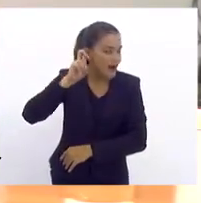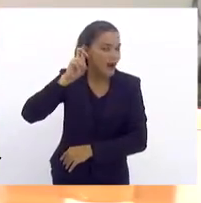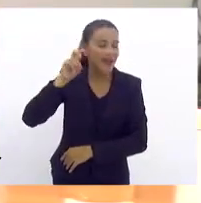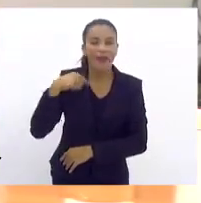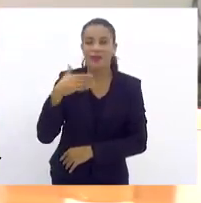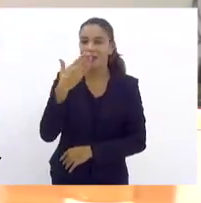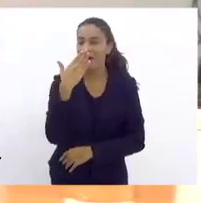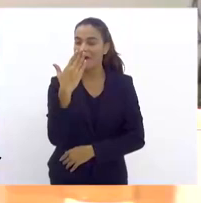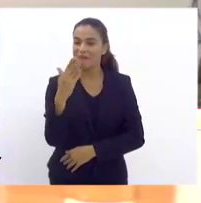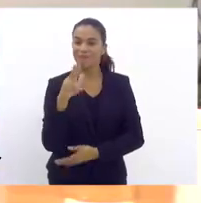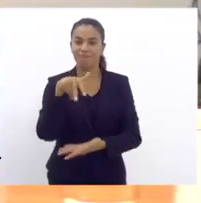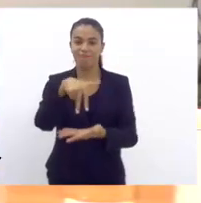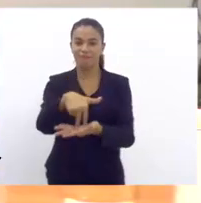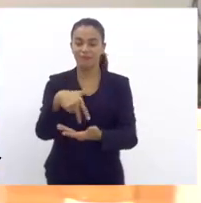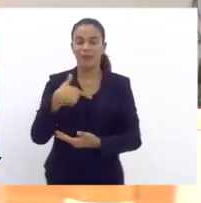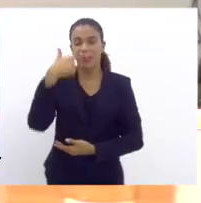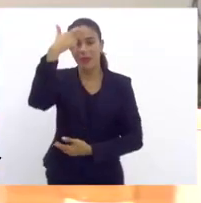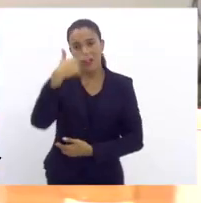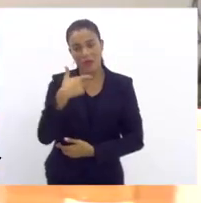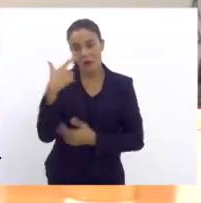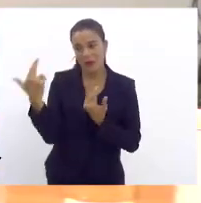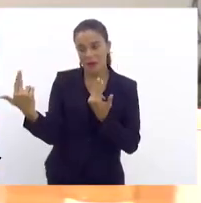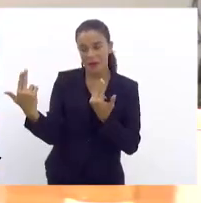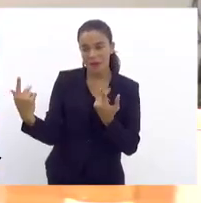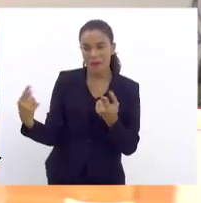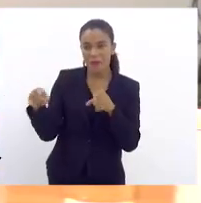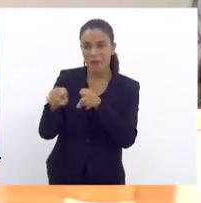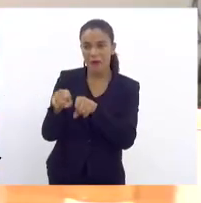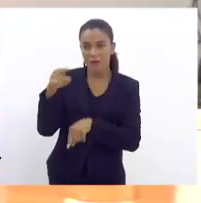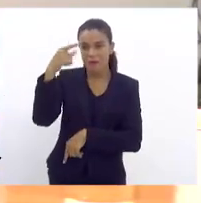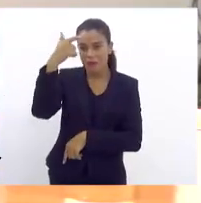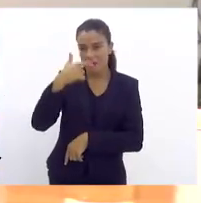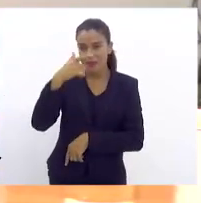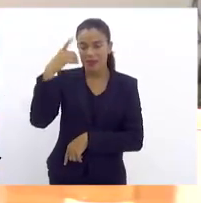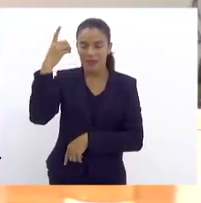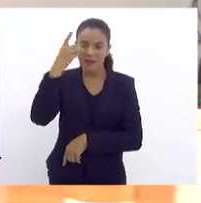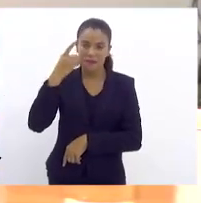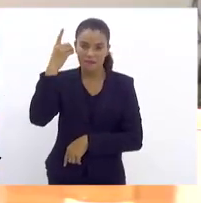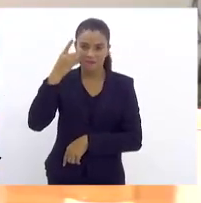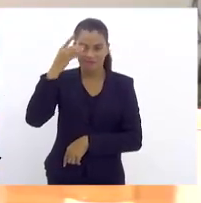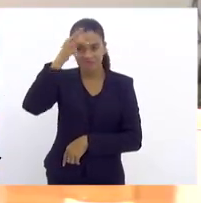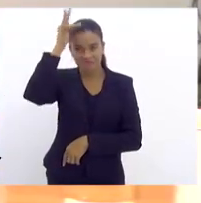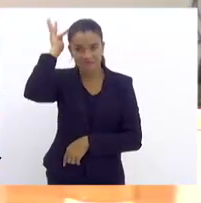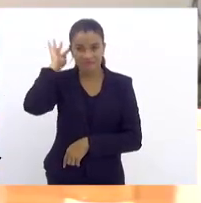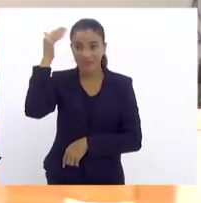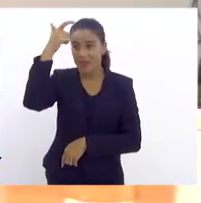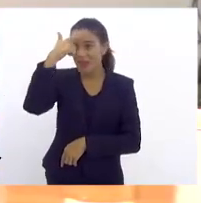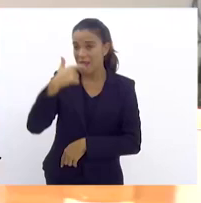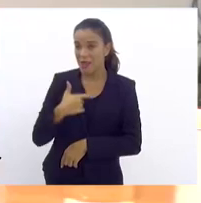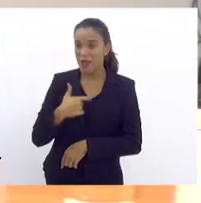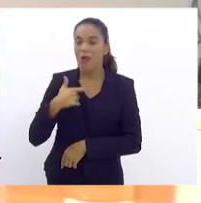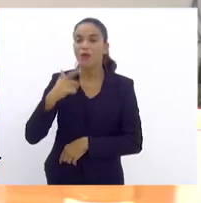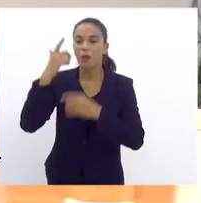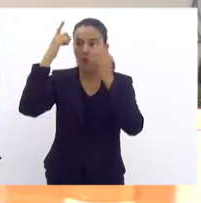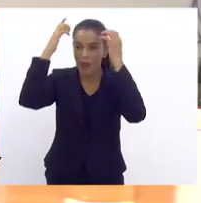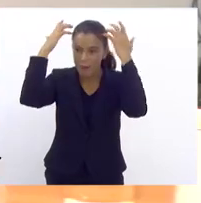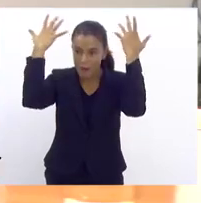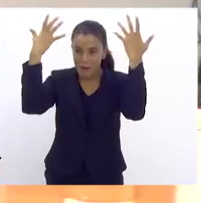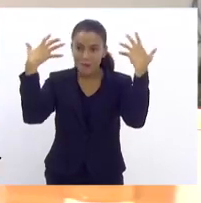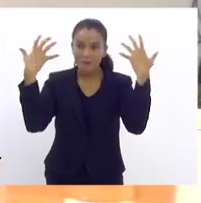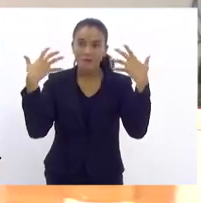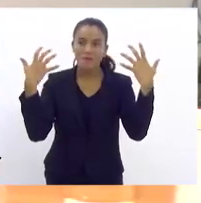eu também como Deputado Eu também sou uma pessoa que estou com os cabelos